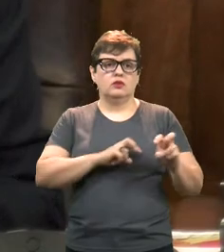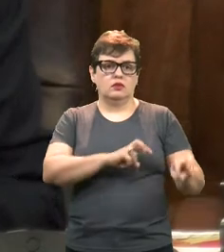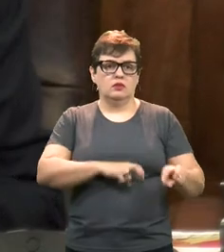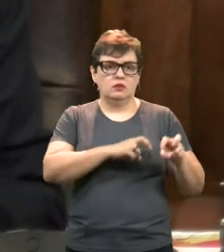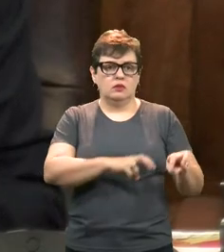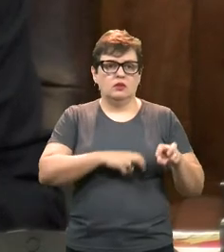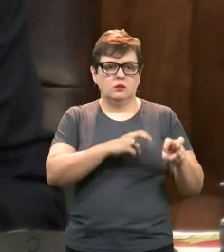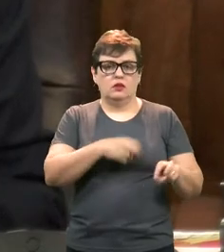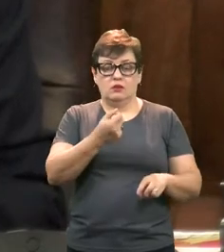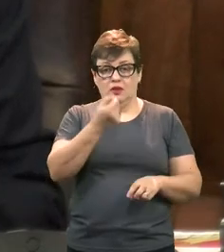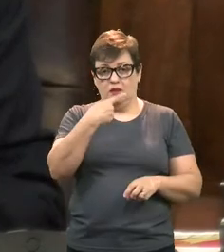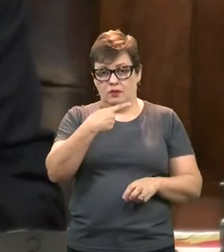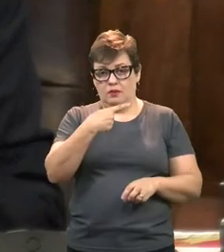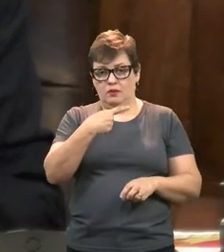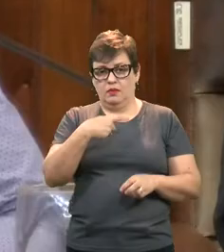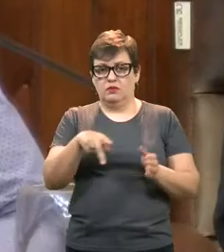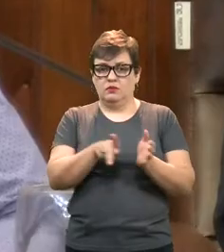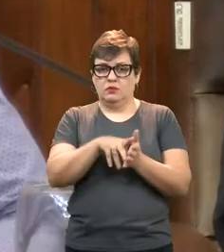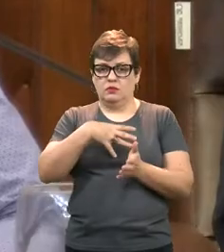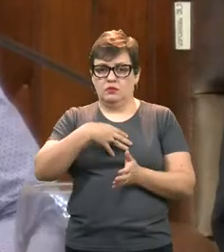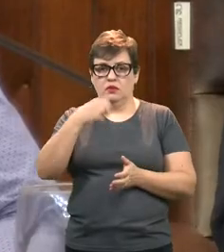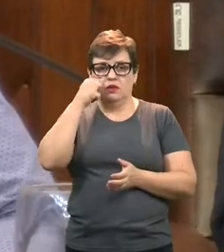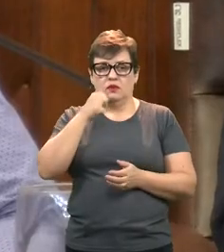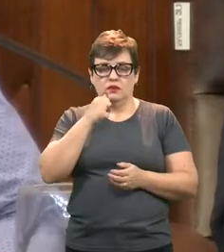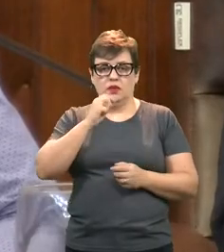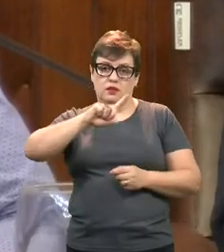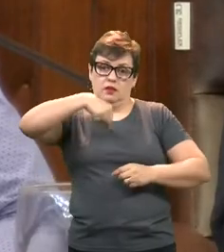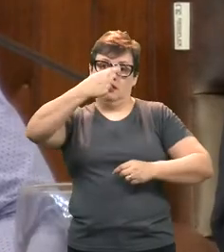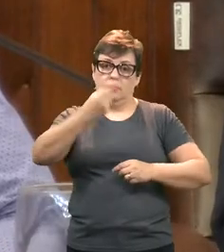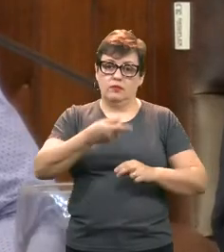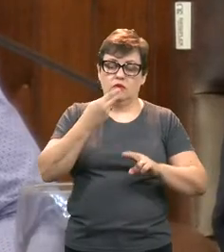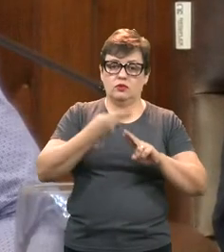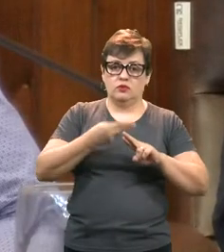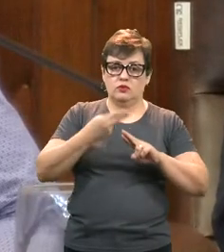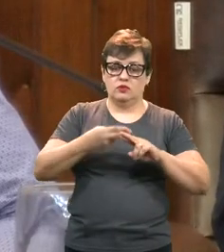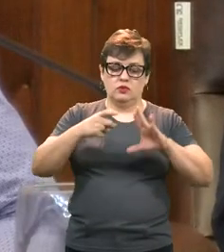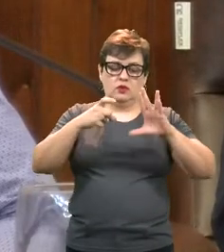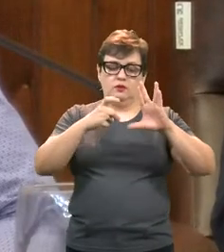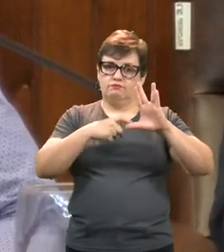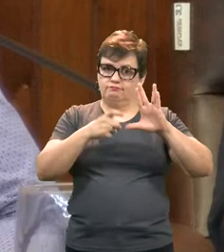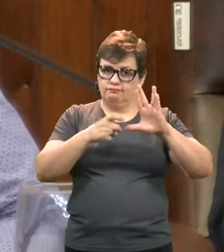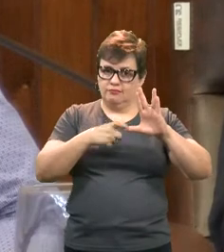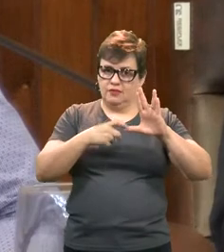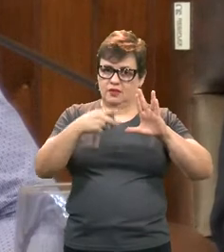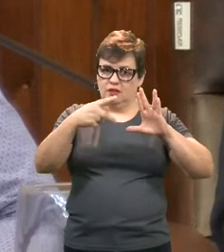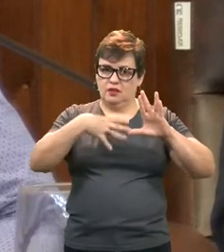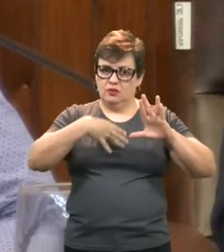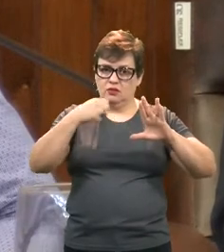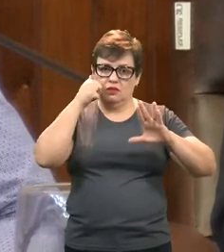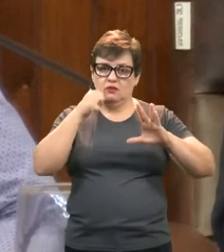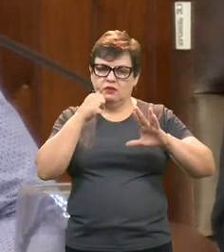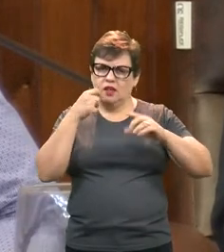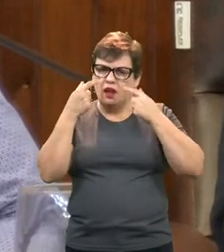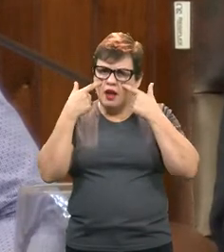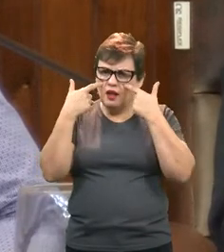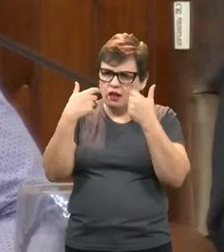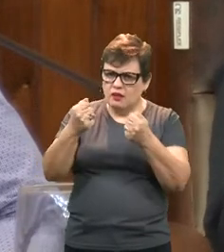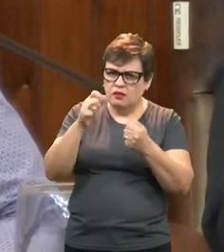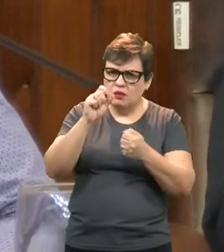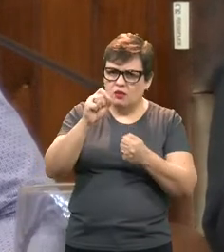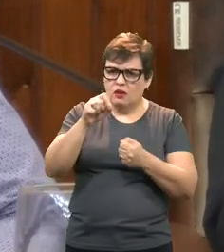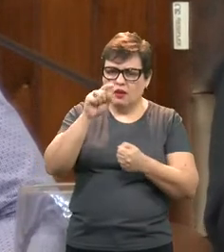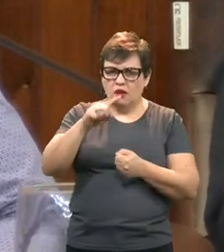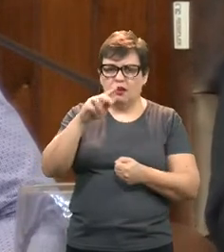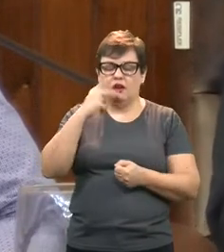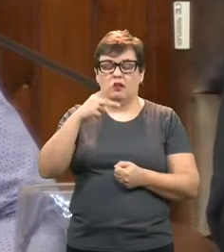em casa. Após o uso terapêutico da cannabis em Letícia, prestem atenção no que a mãe de